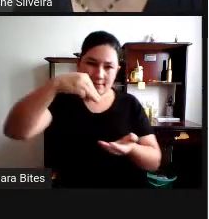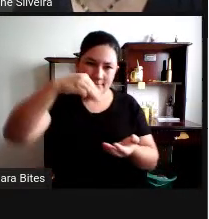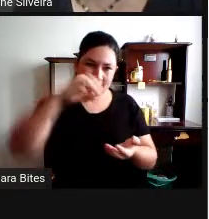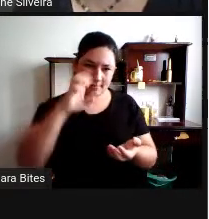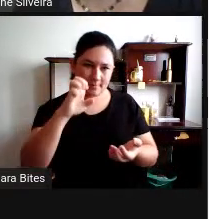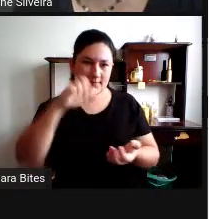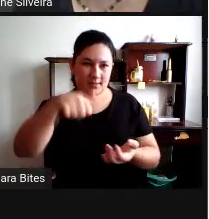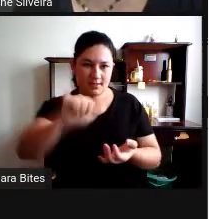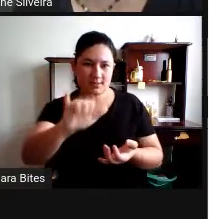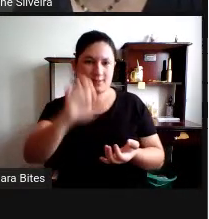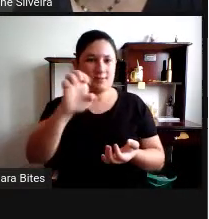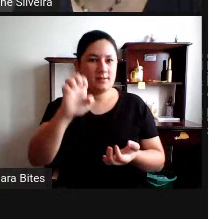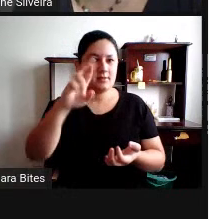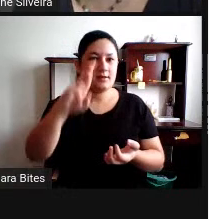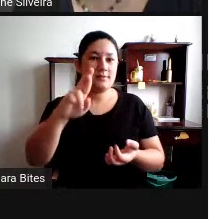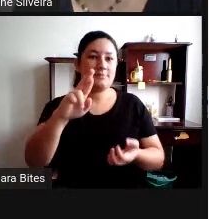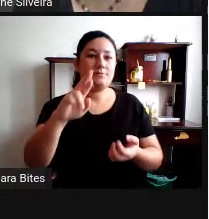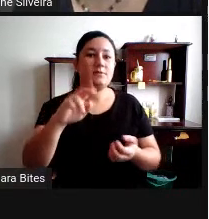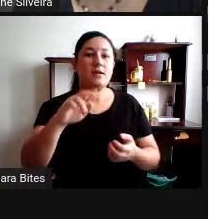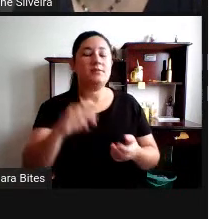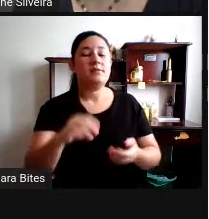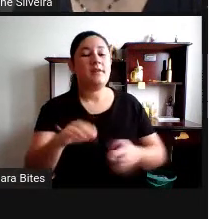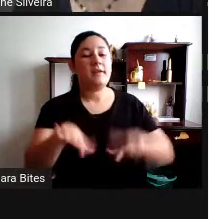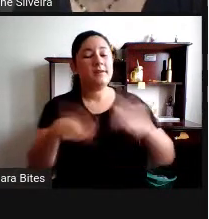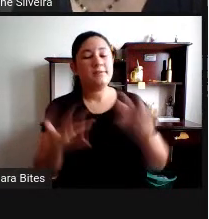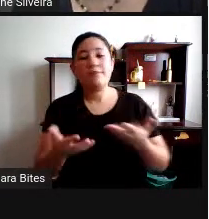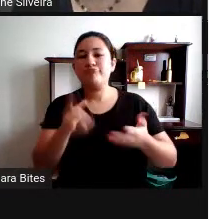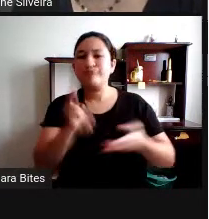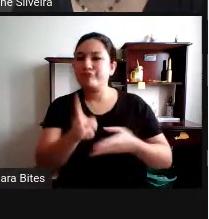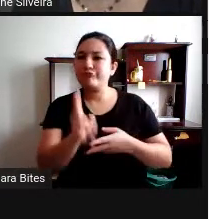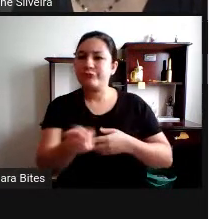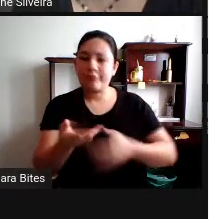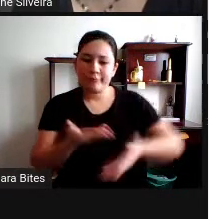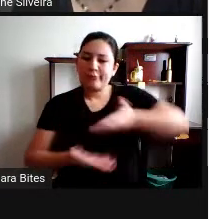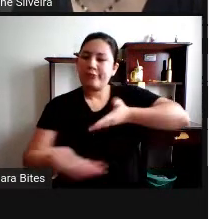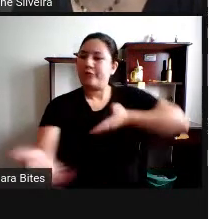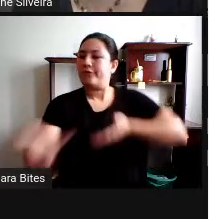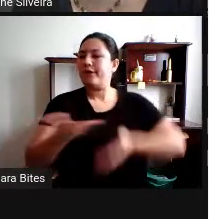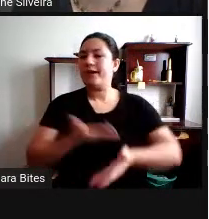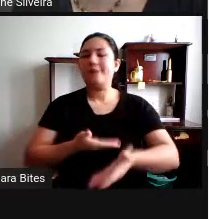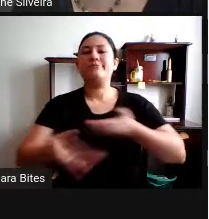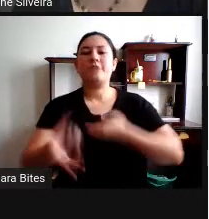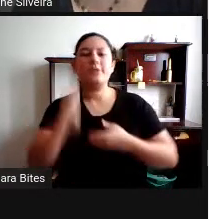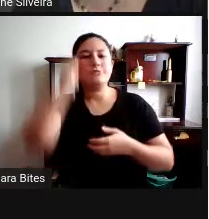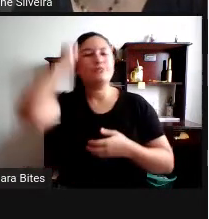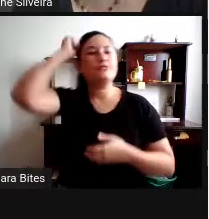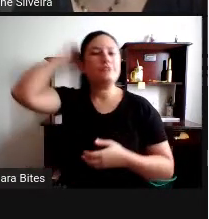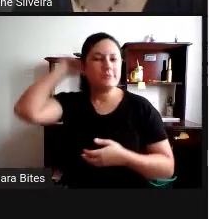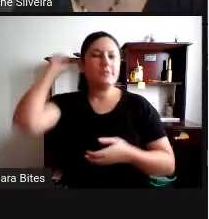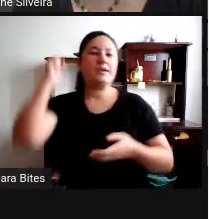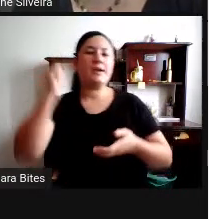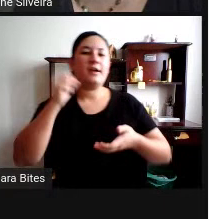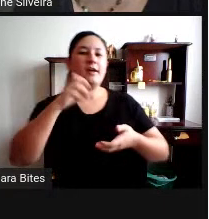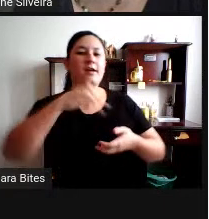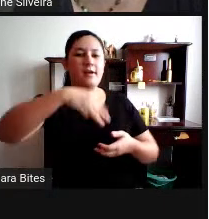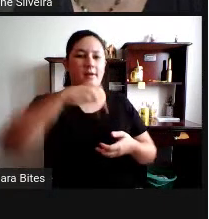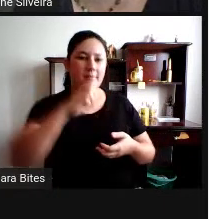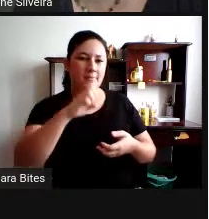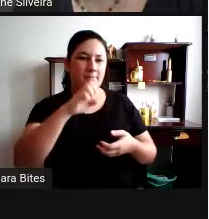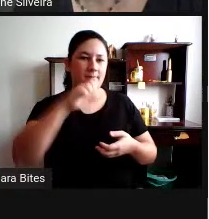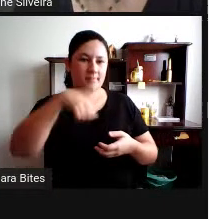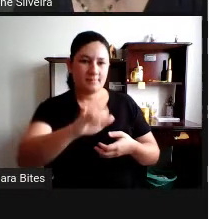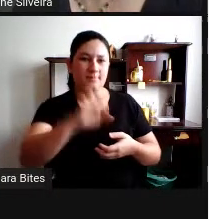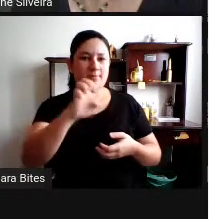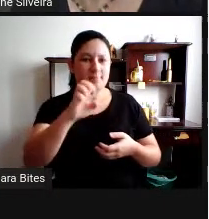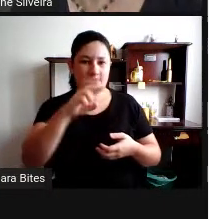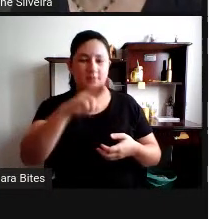eles trocaram cartas sobre temas teóricos, tanto sobre o objeto da linguística, quanto sobre os anagramas.